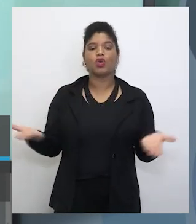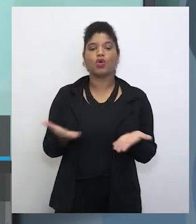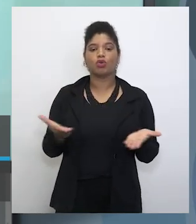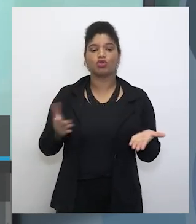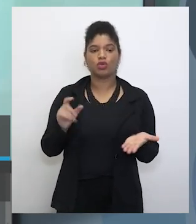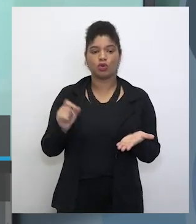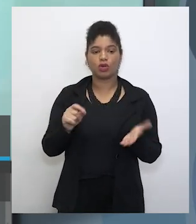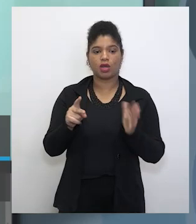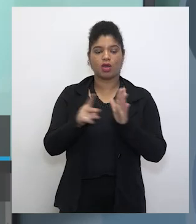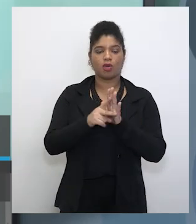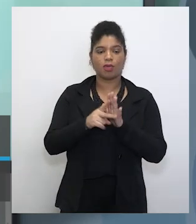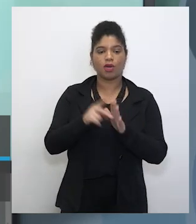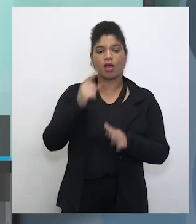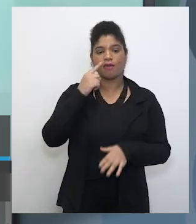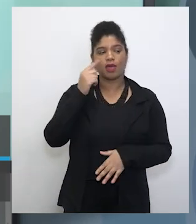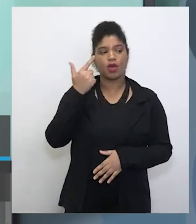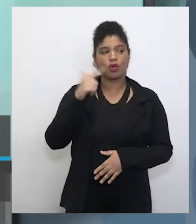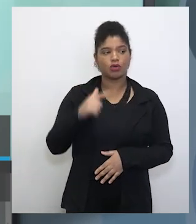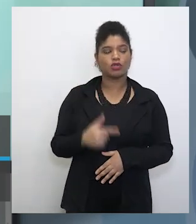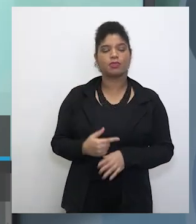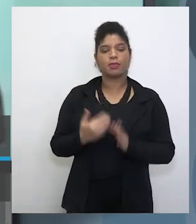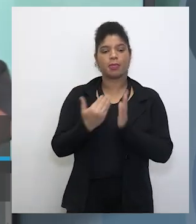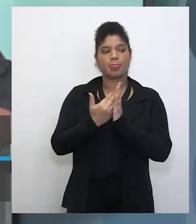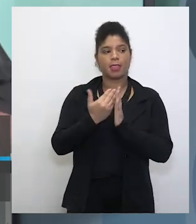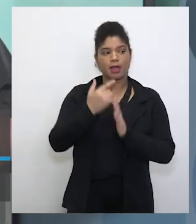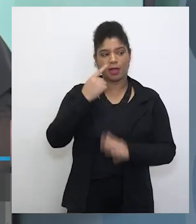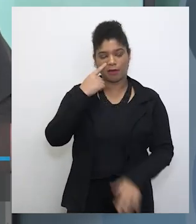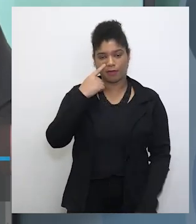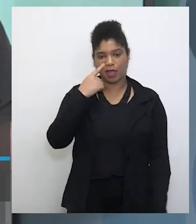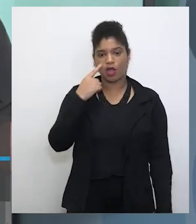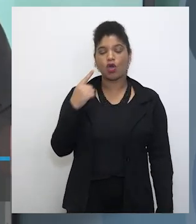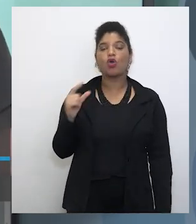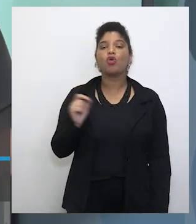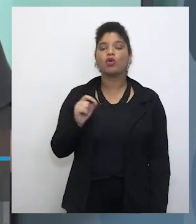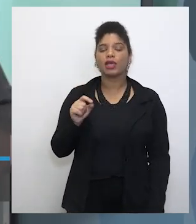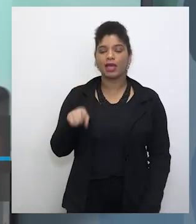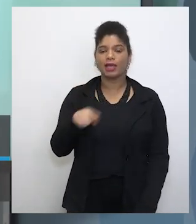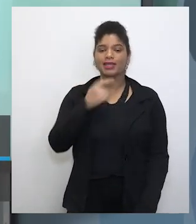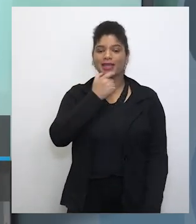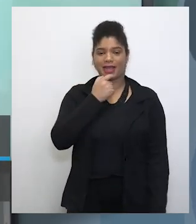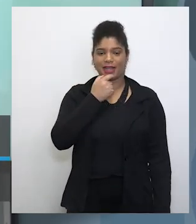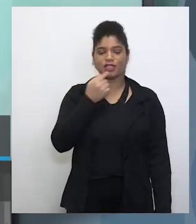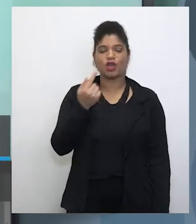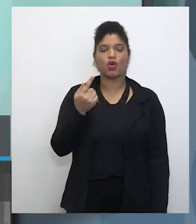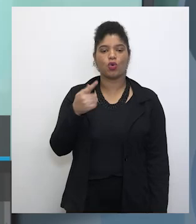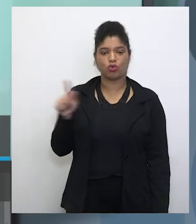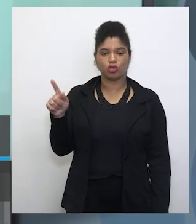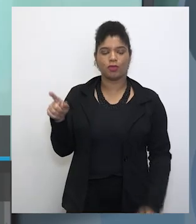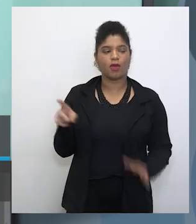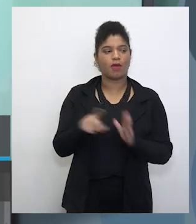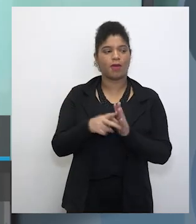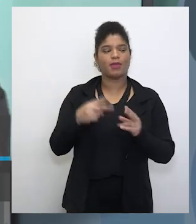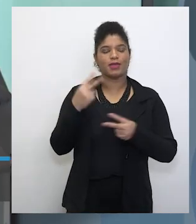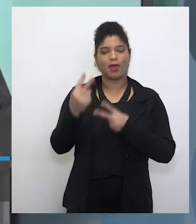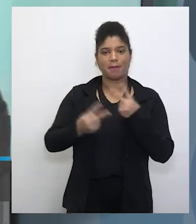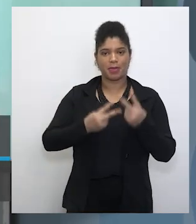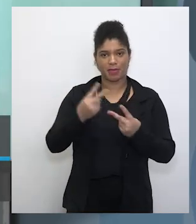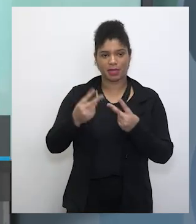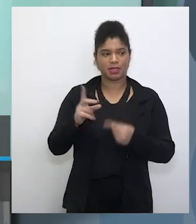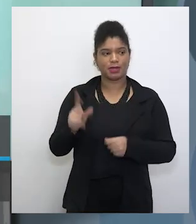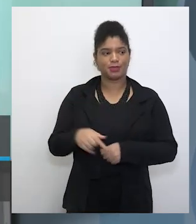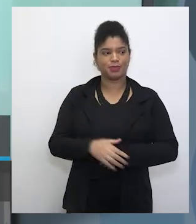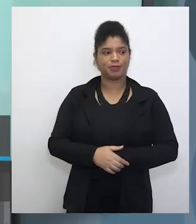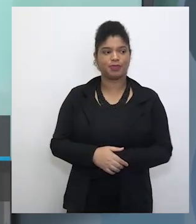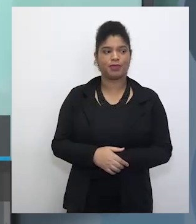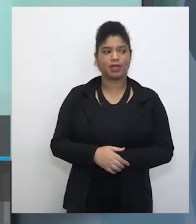aí uma nice vacation para vocês no final da aula, porque de inglês é a última do bimestre. Belezinha? Então,